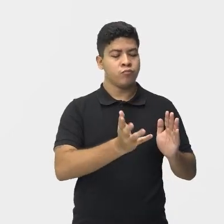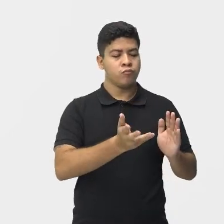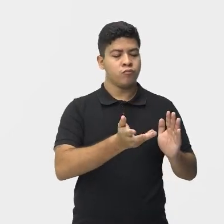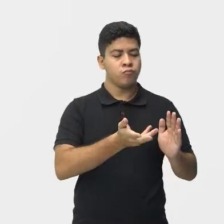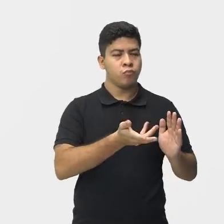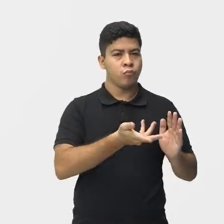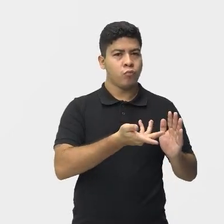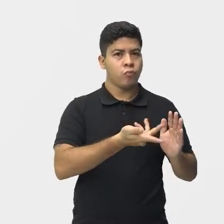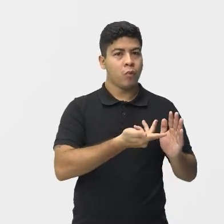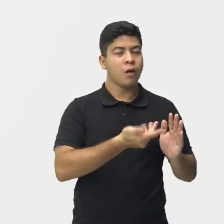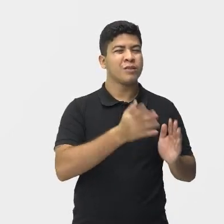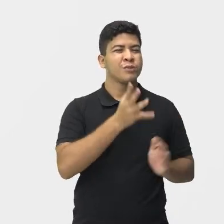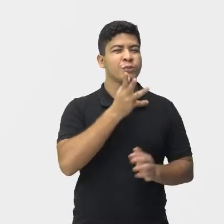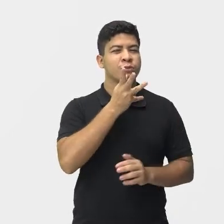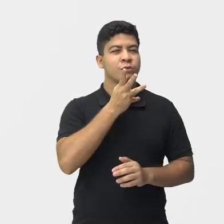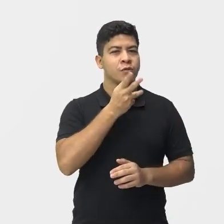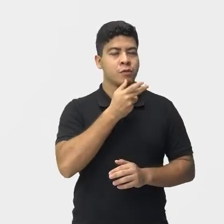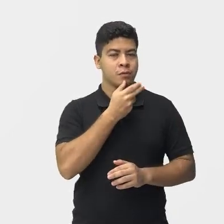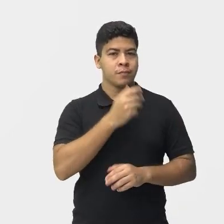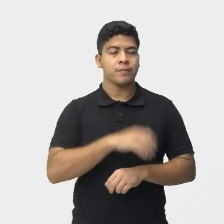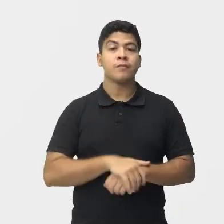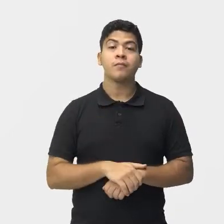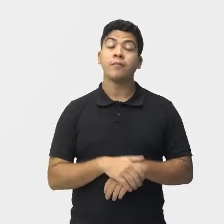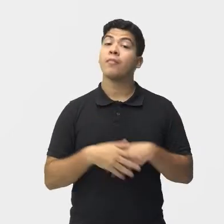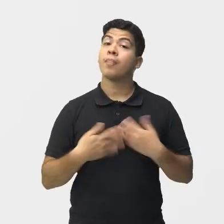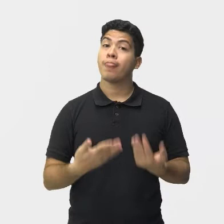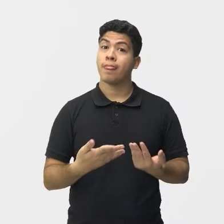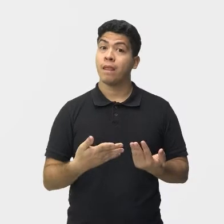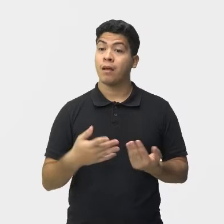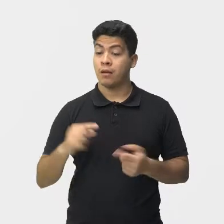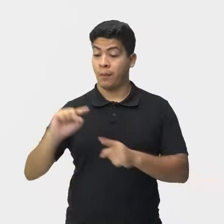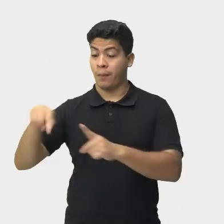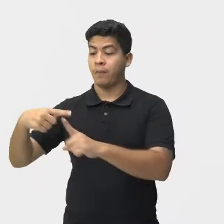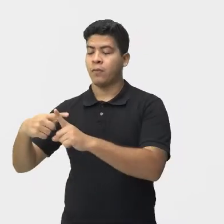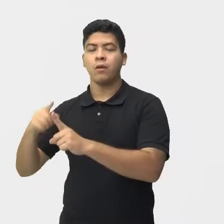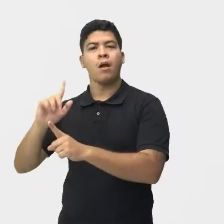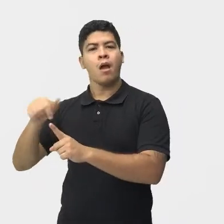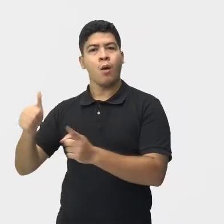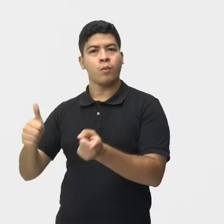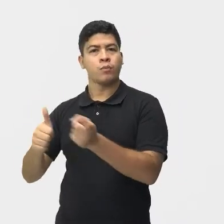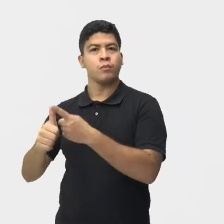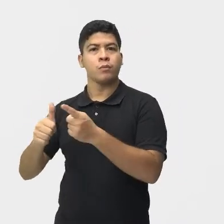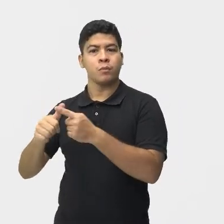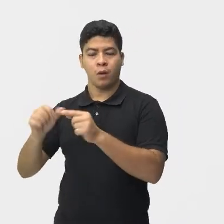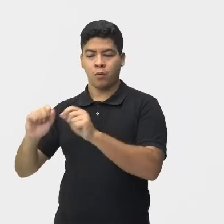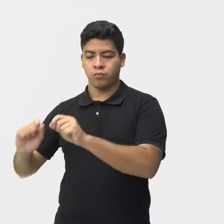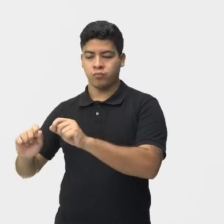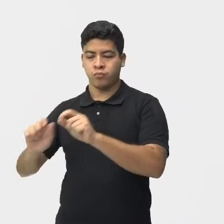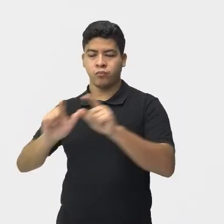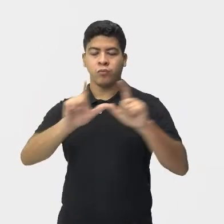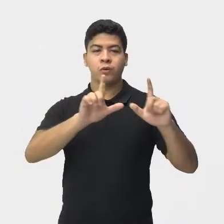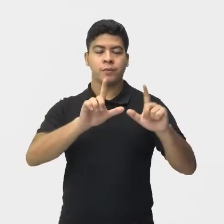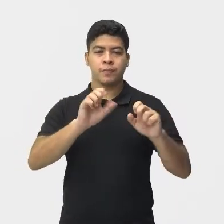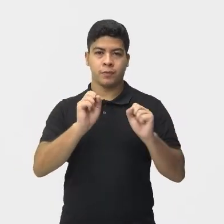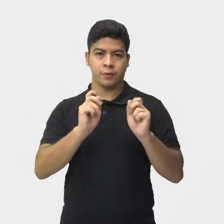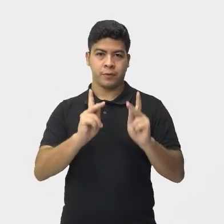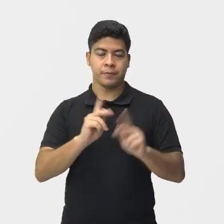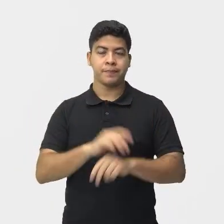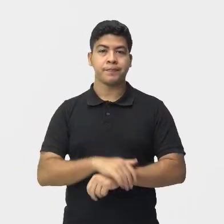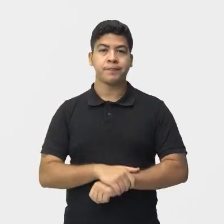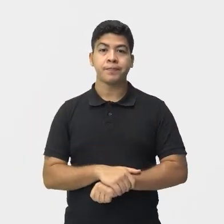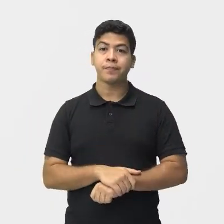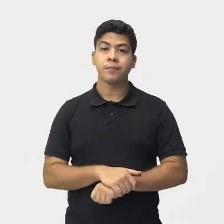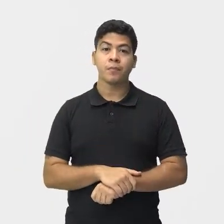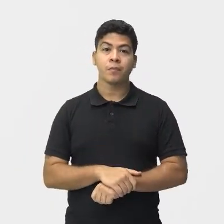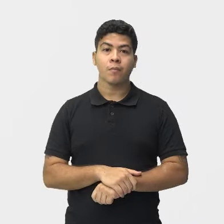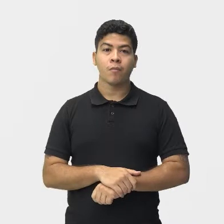Mas a aceleração sendo positiva ou sendo negativa já é o primeiro passo para ser acelerado ou ser retardado. Você vê aí do